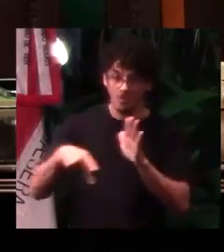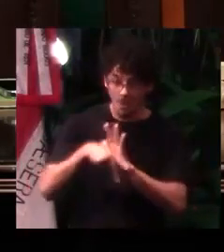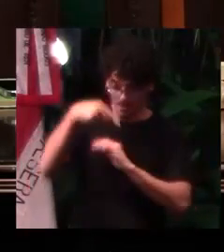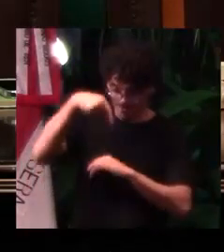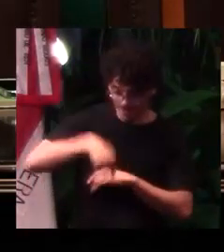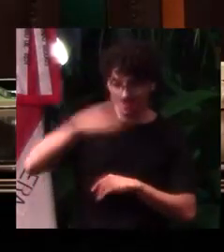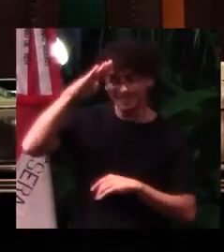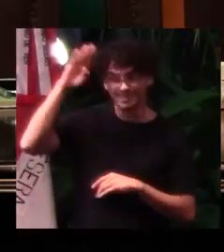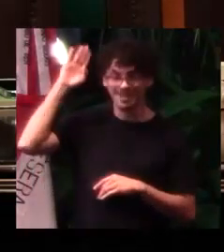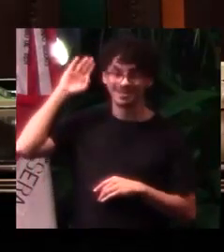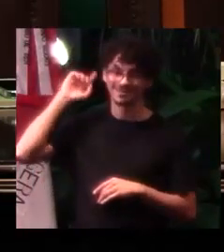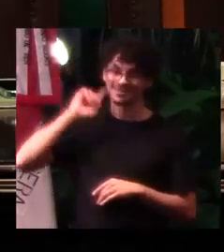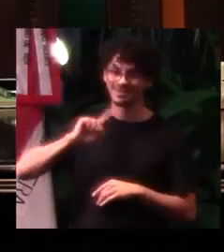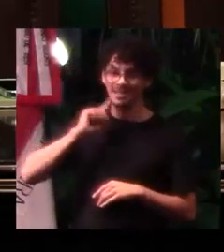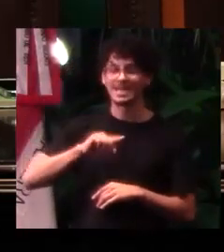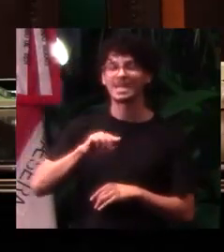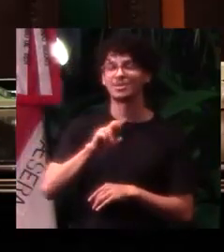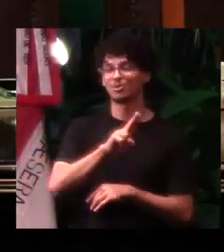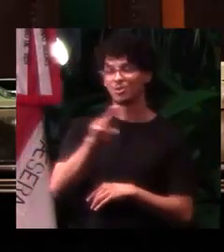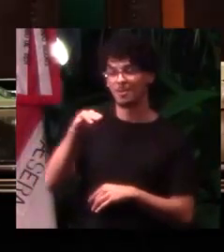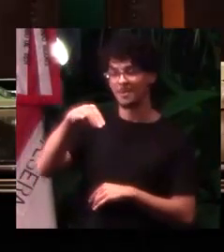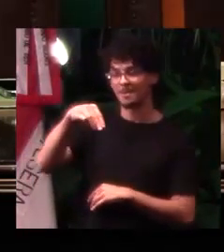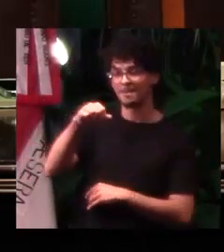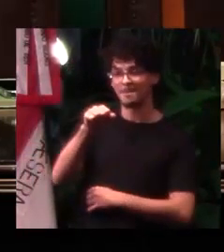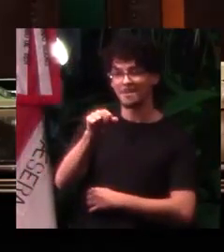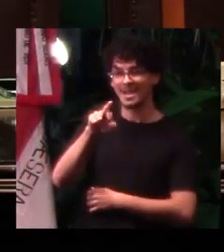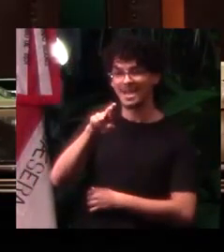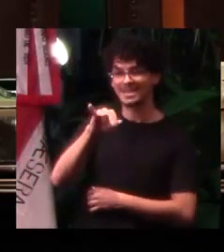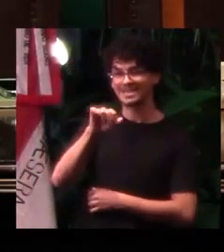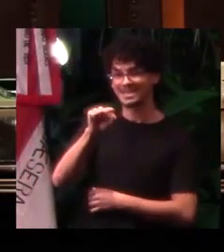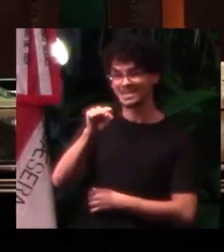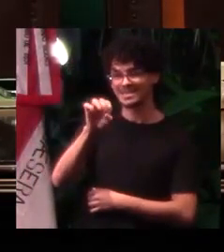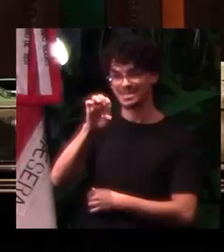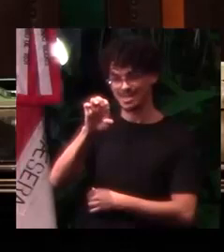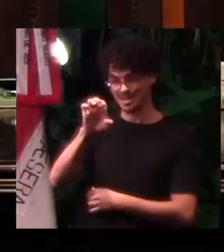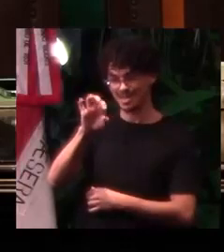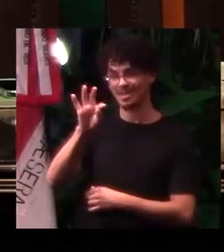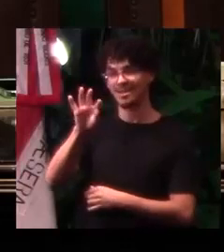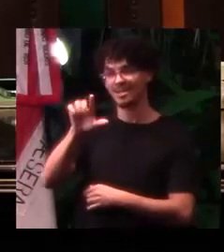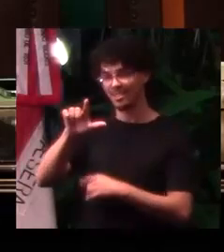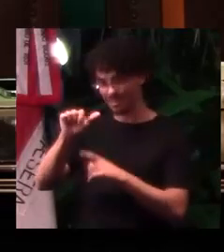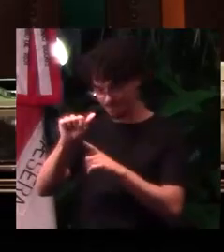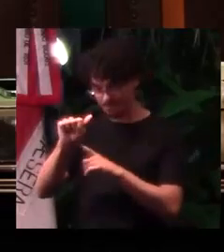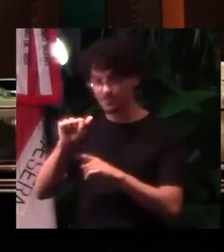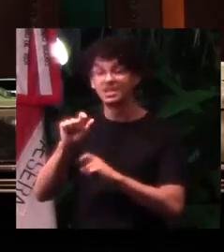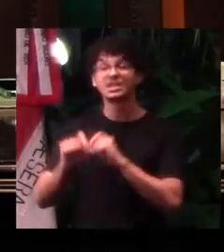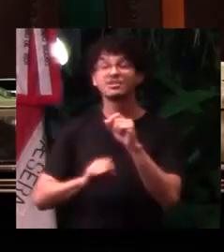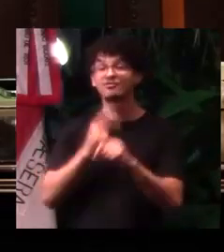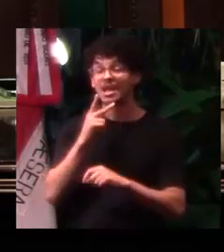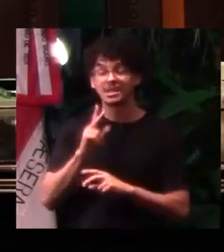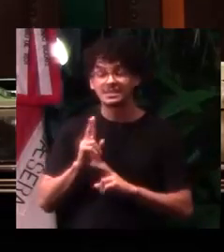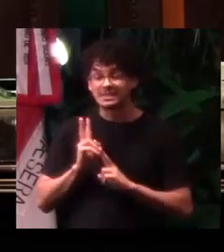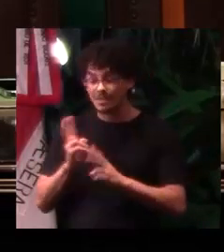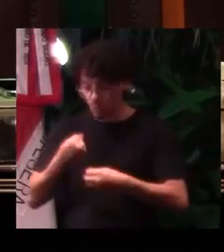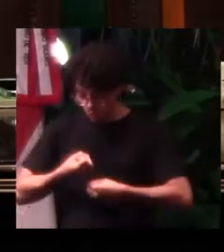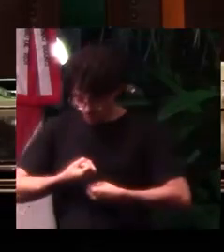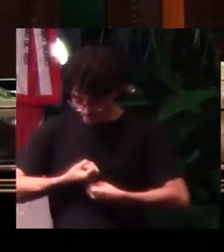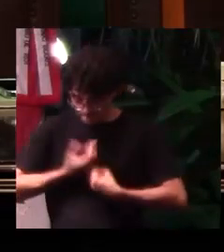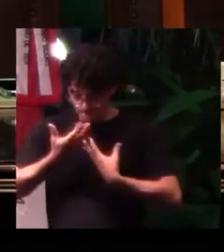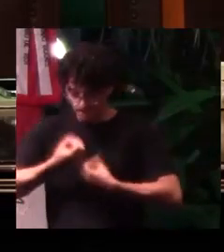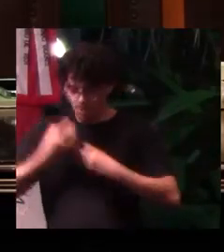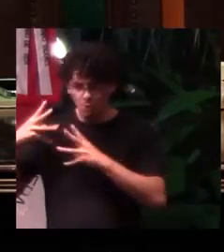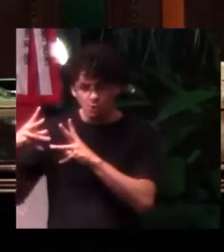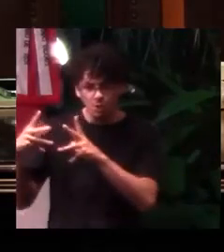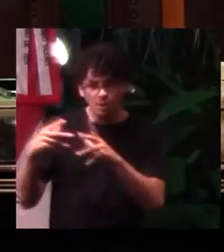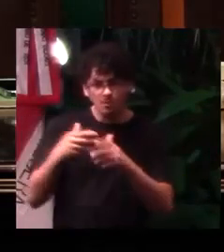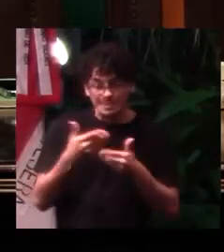escritora chamada Maria Esther Maciel, em que ela vai dizer que nem toda poesia chega à palavra. A poesia já